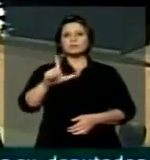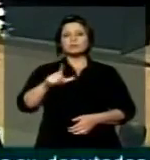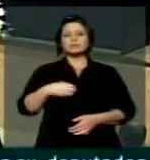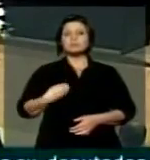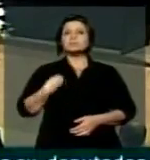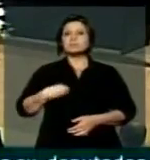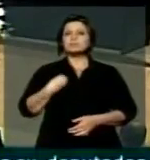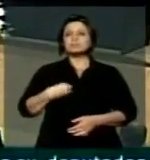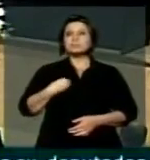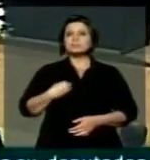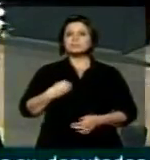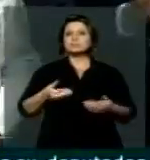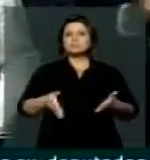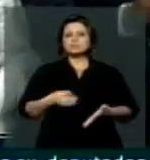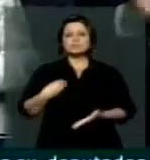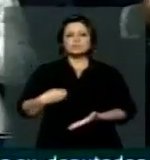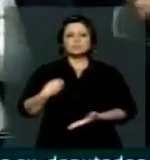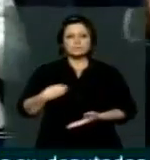com a presença,